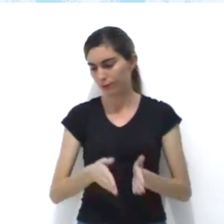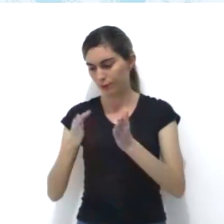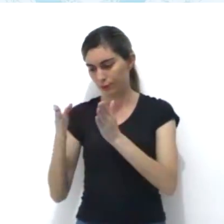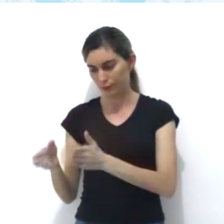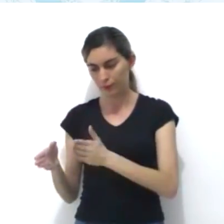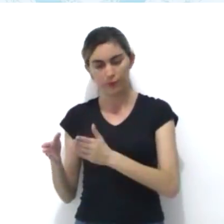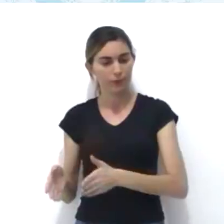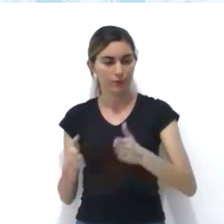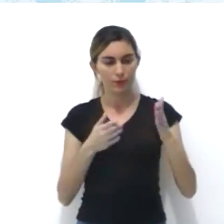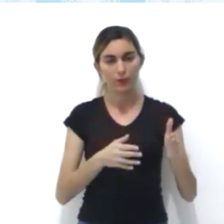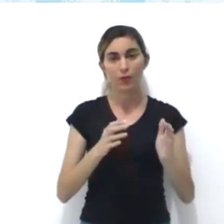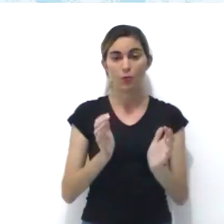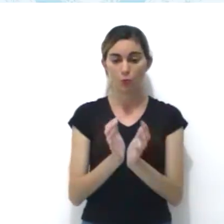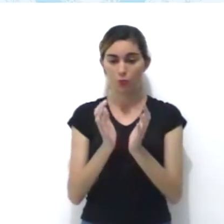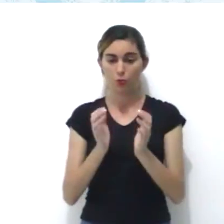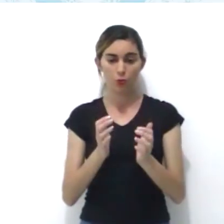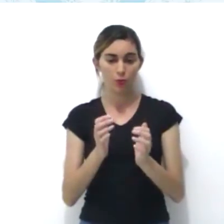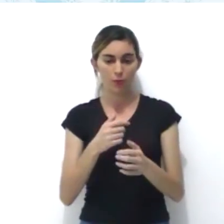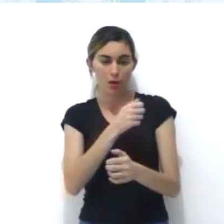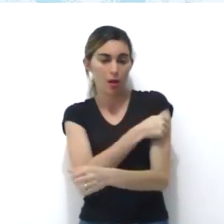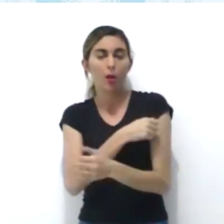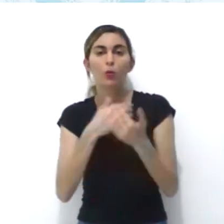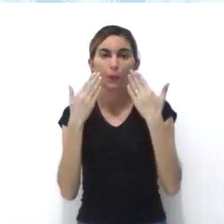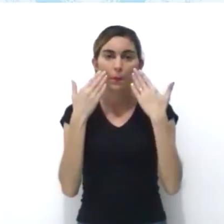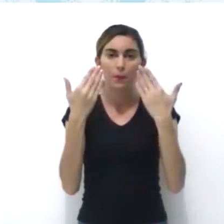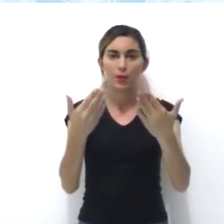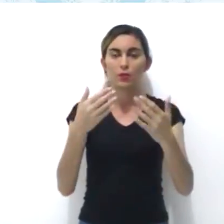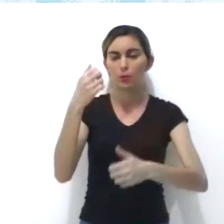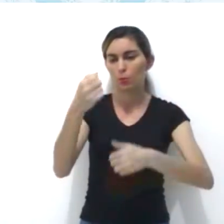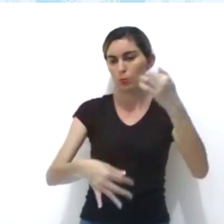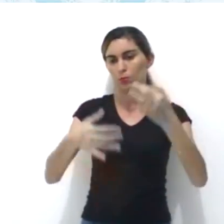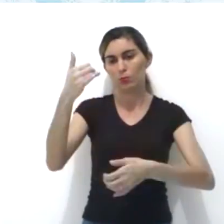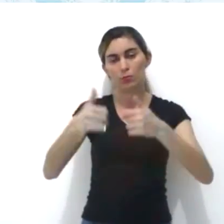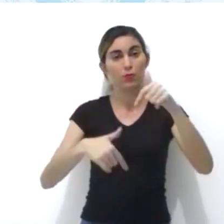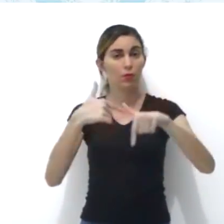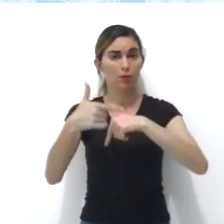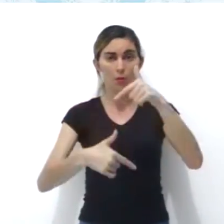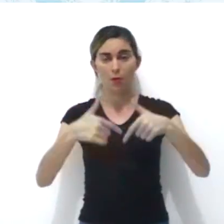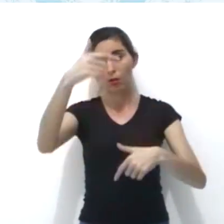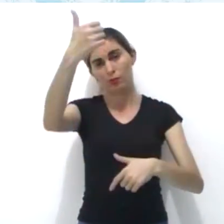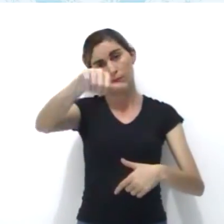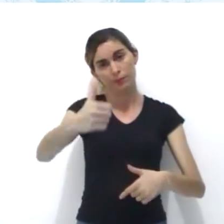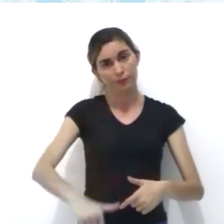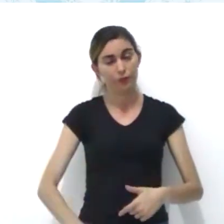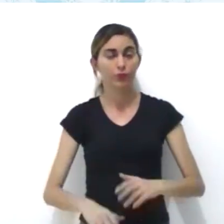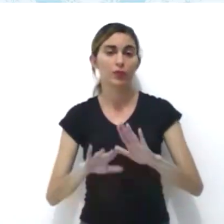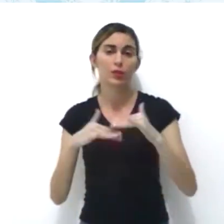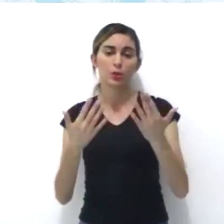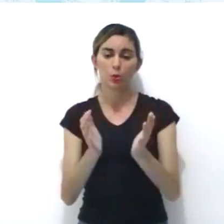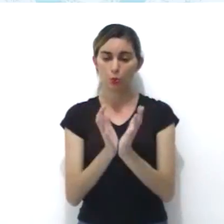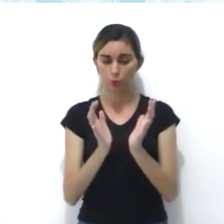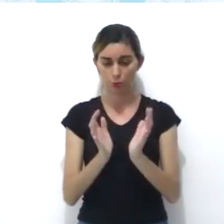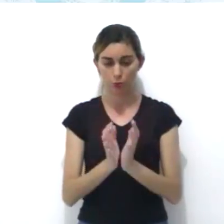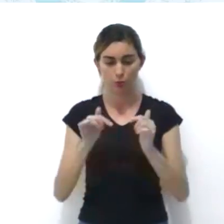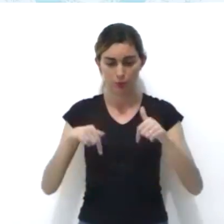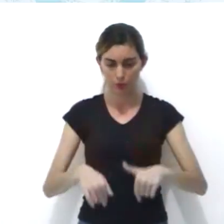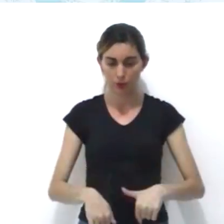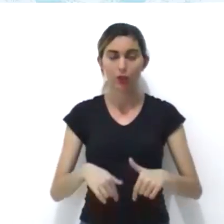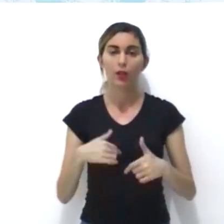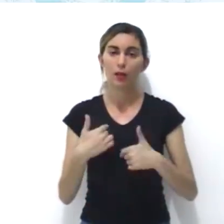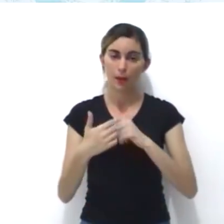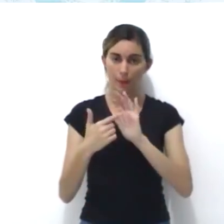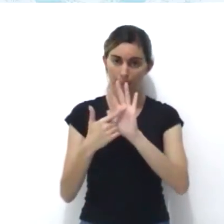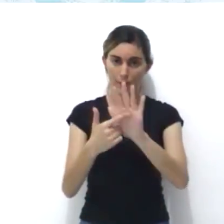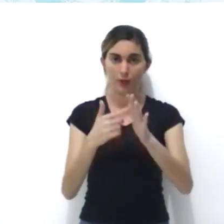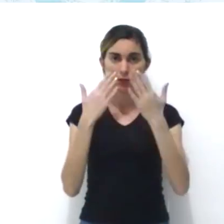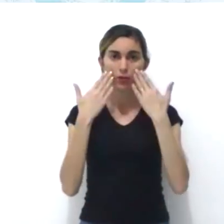do outro e os alunos simultaneamente apresentando os trabalhos para os seus avaliadores. Então, se o grupo está